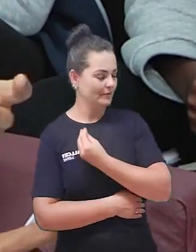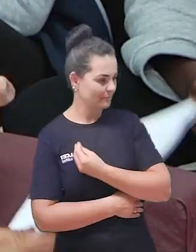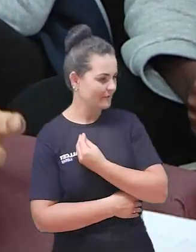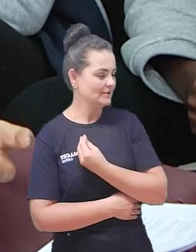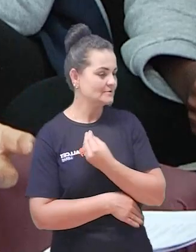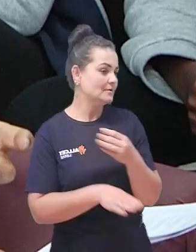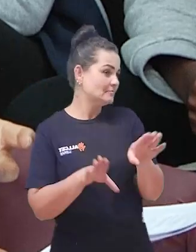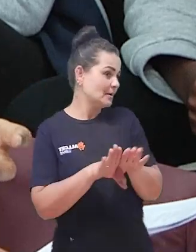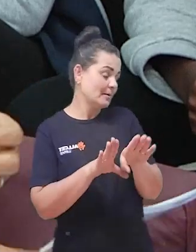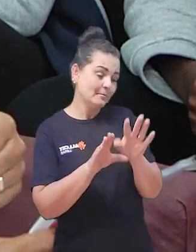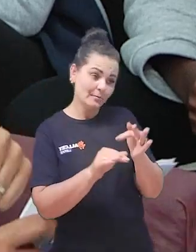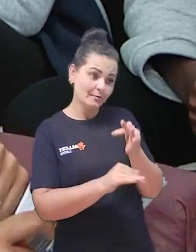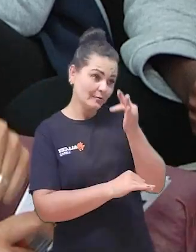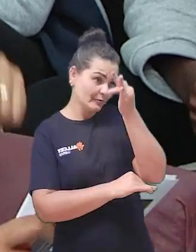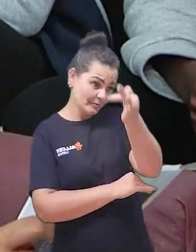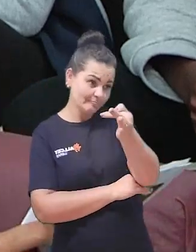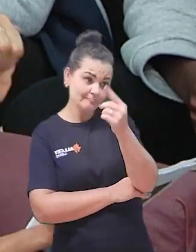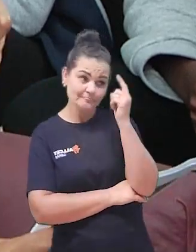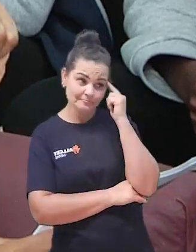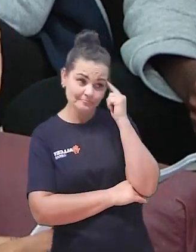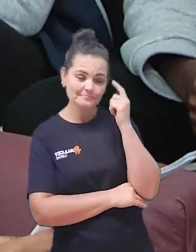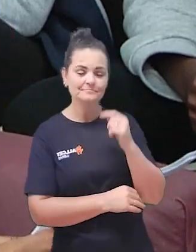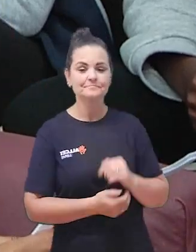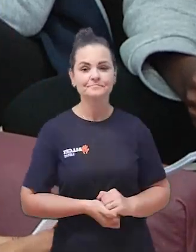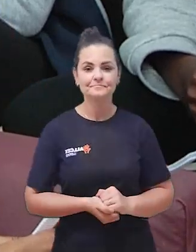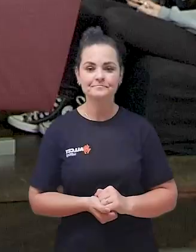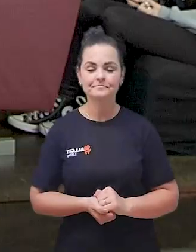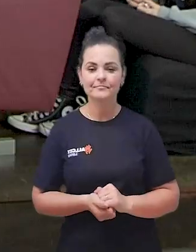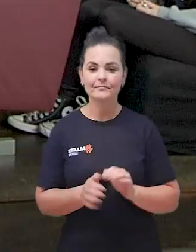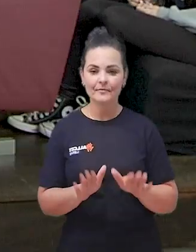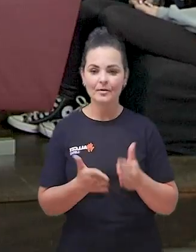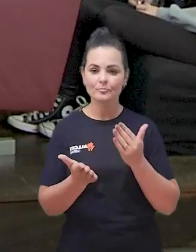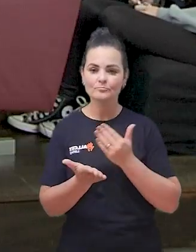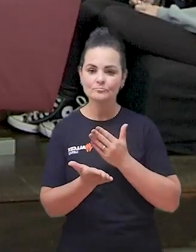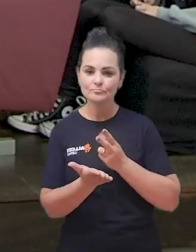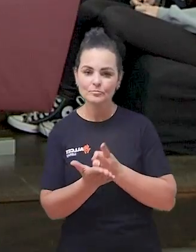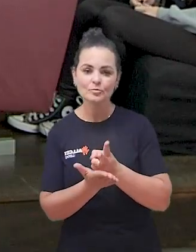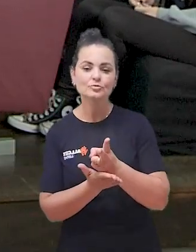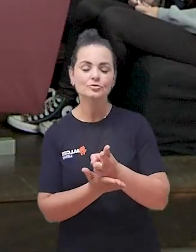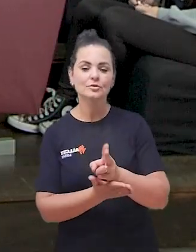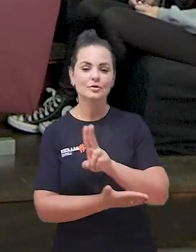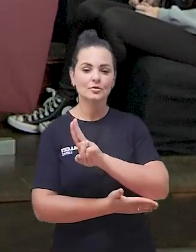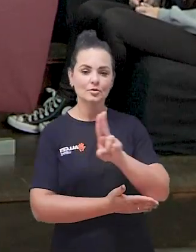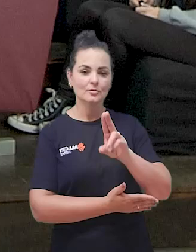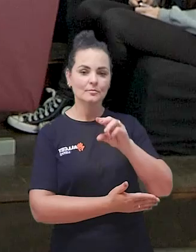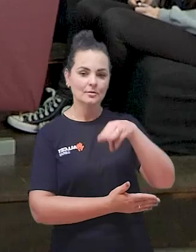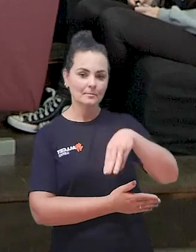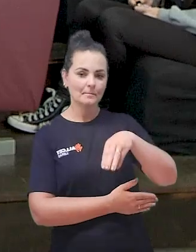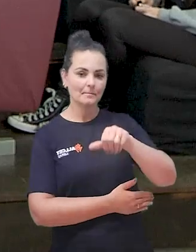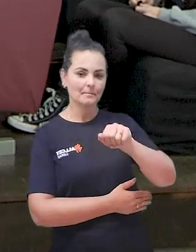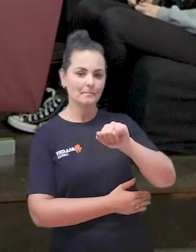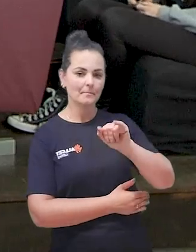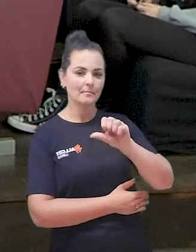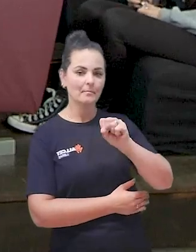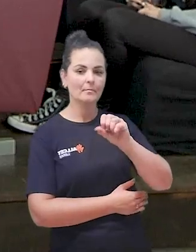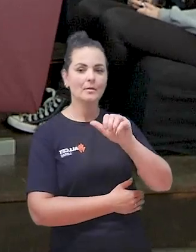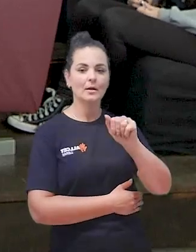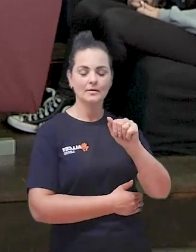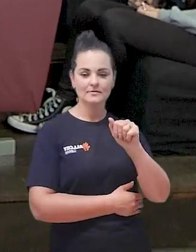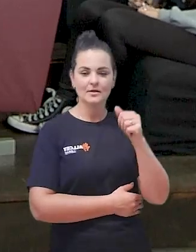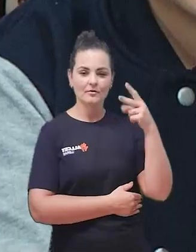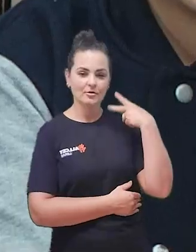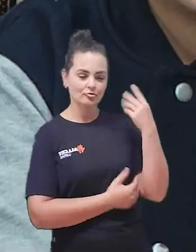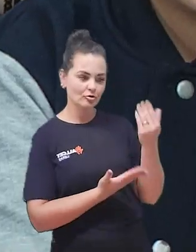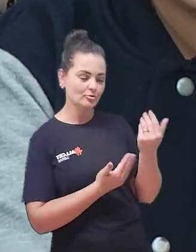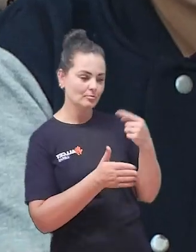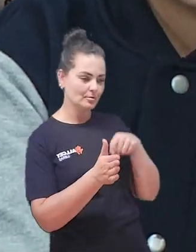vivências para o futuro deles, né? Continuando, Maísa tem uma pergunta para o vereador. Vereador Gadotti,